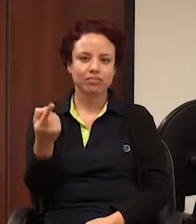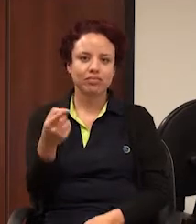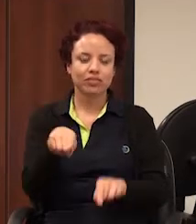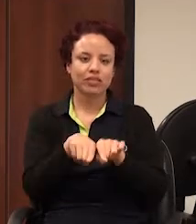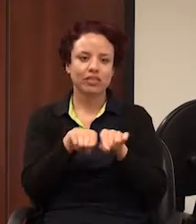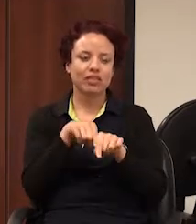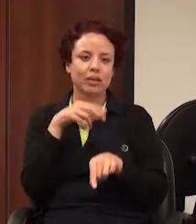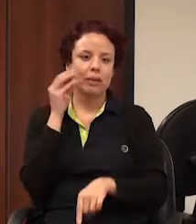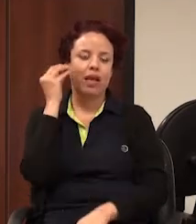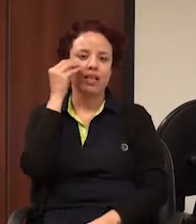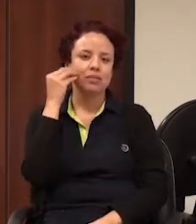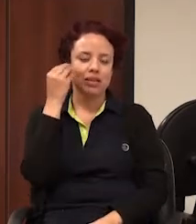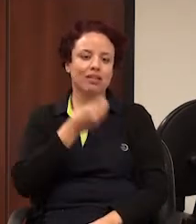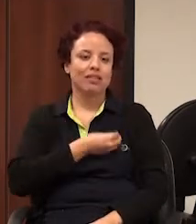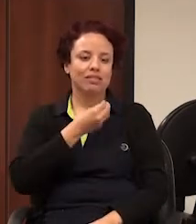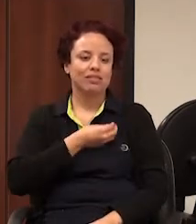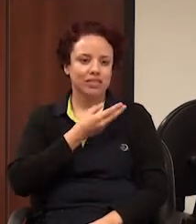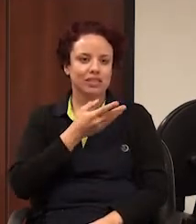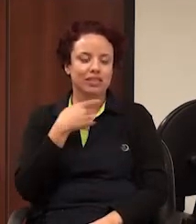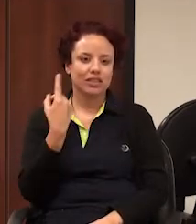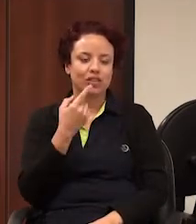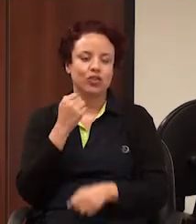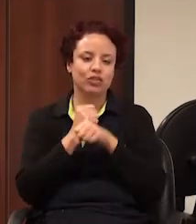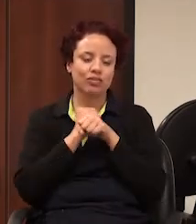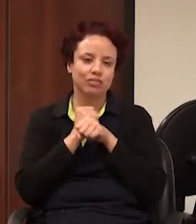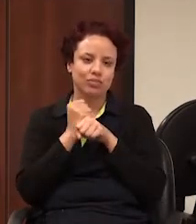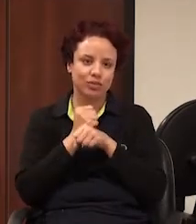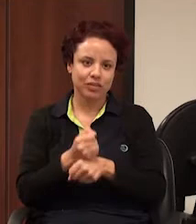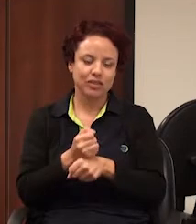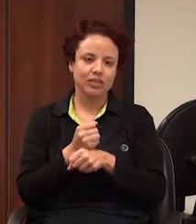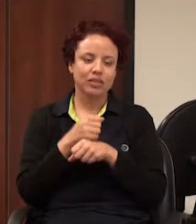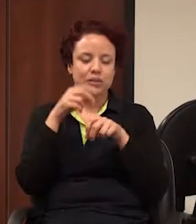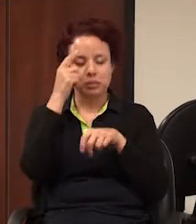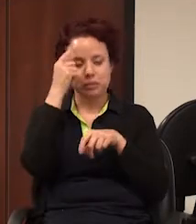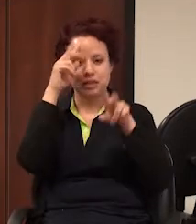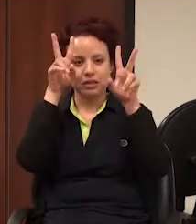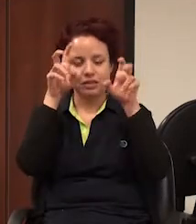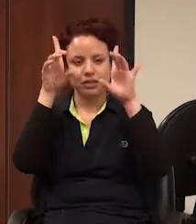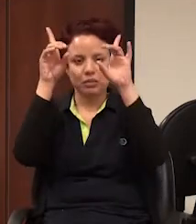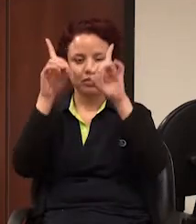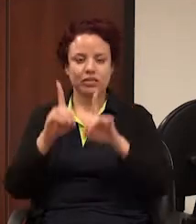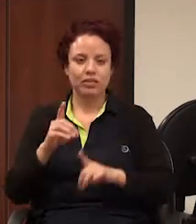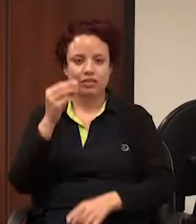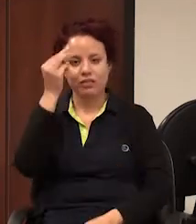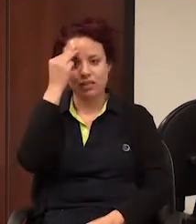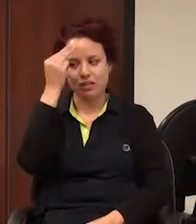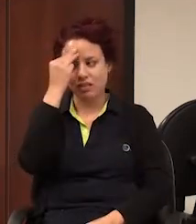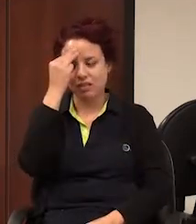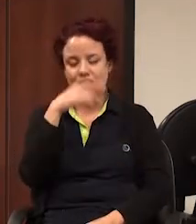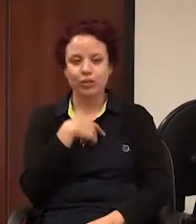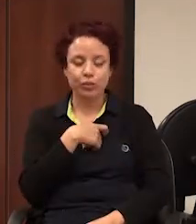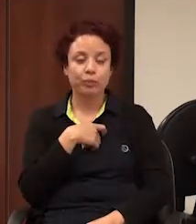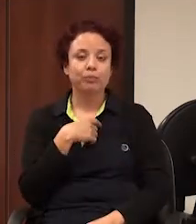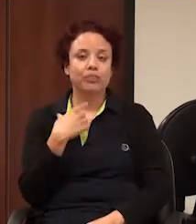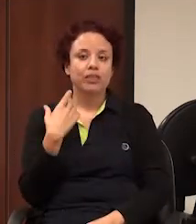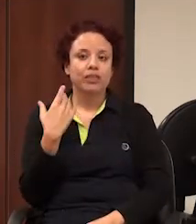vivências tidas aí nos últimos anos com relação à temática da deficiência intelectual propriamente dita, e isso